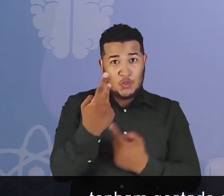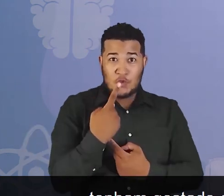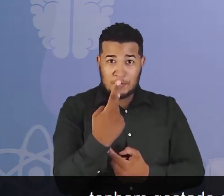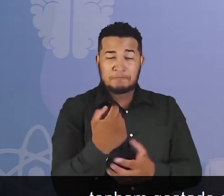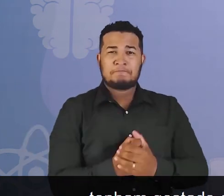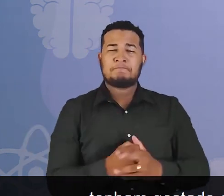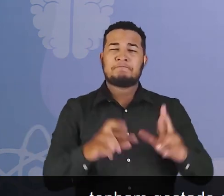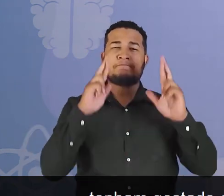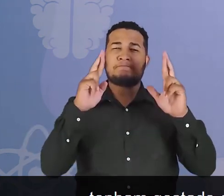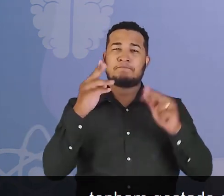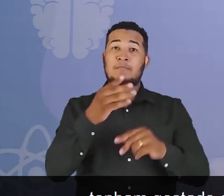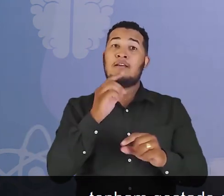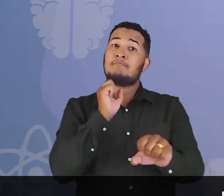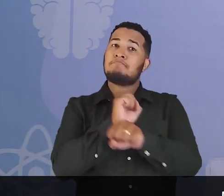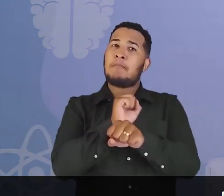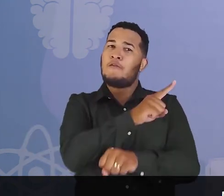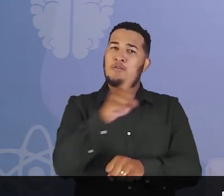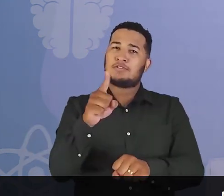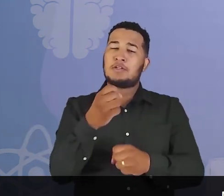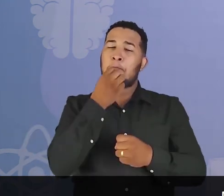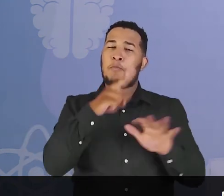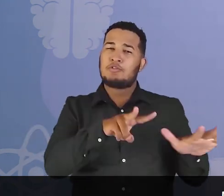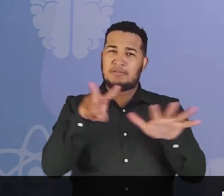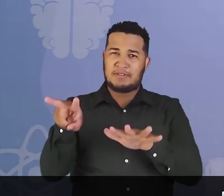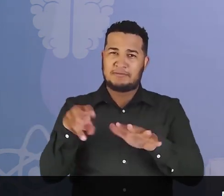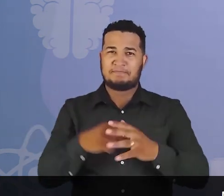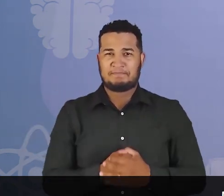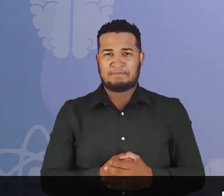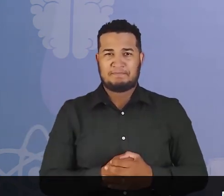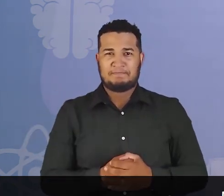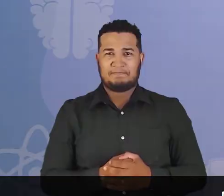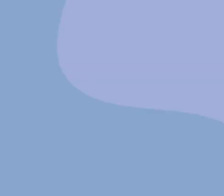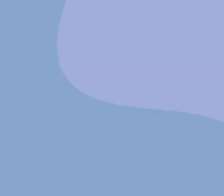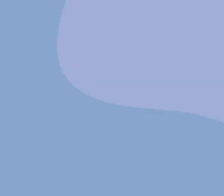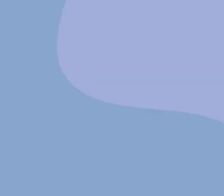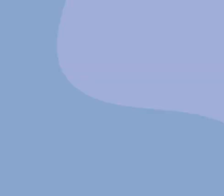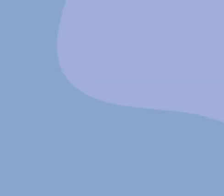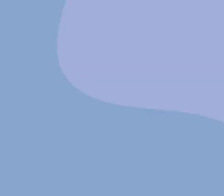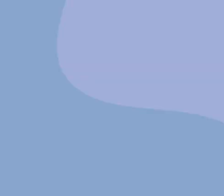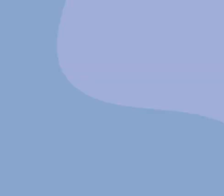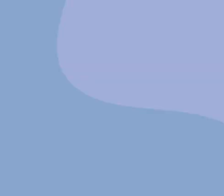a minha e a sua vida. Espero você na próxima aula. Boa semana a todos.